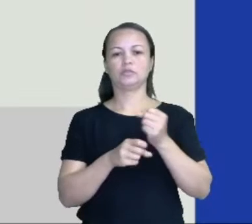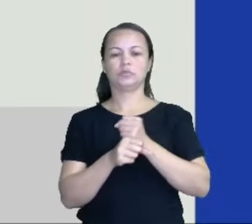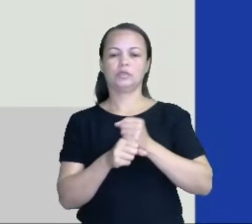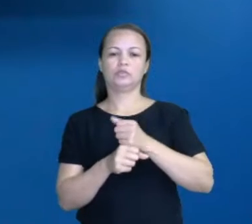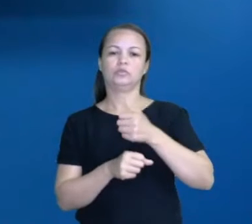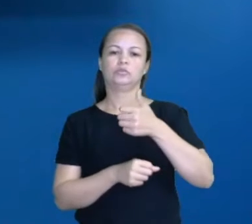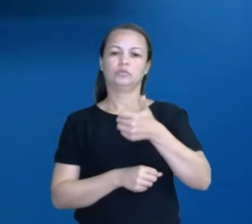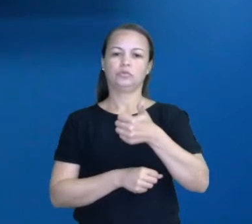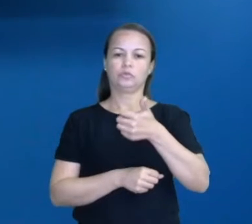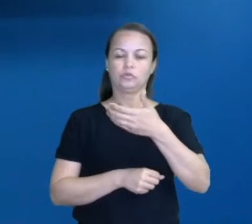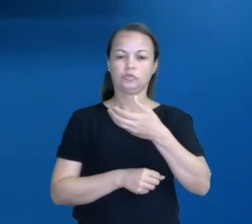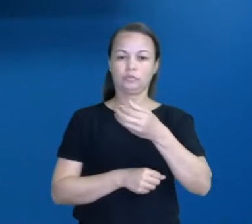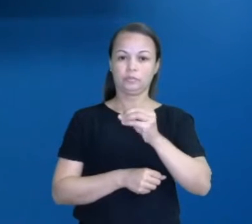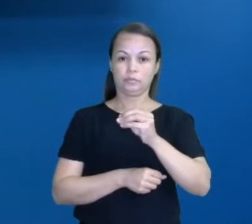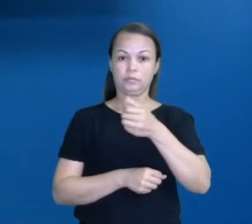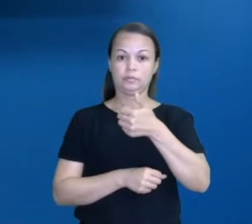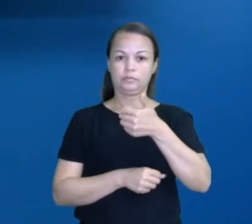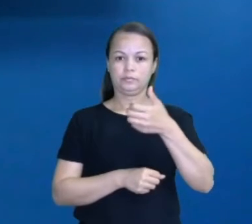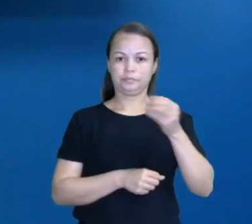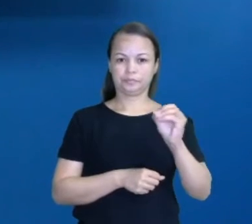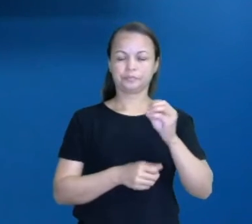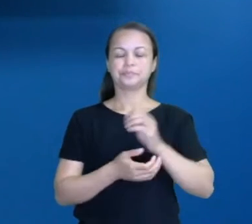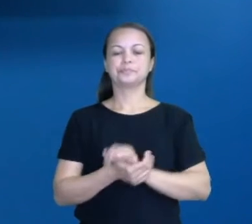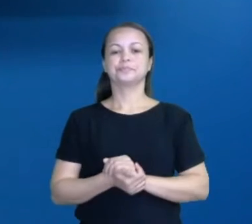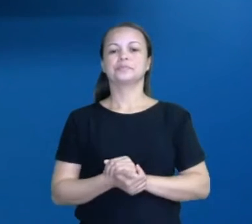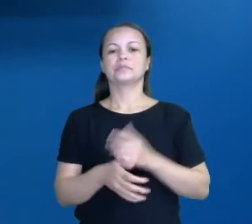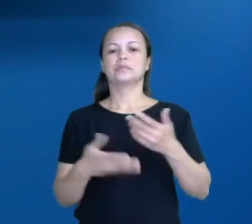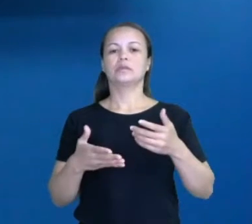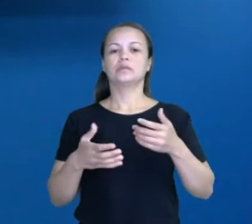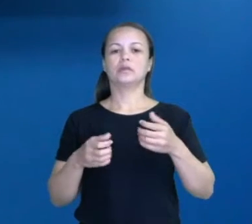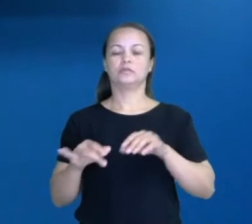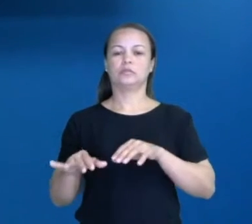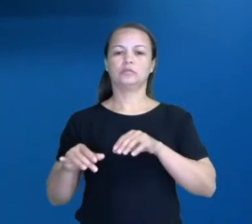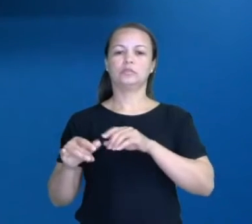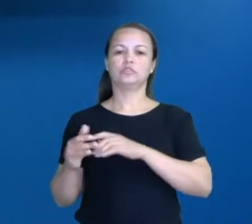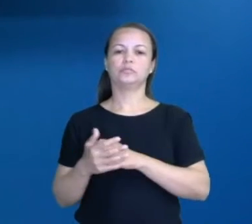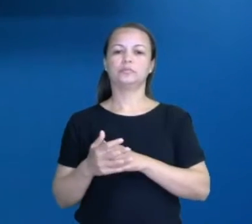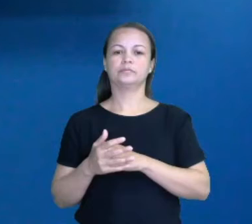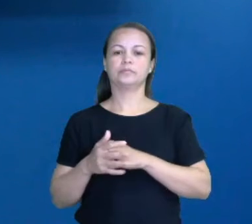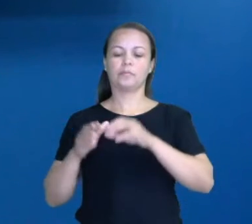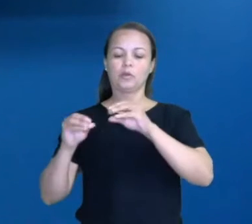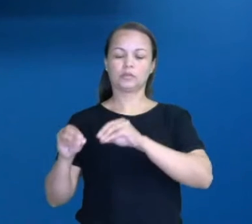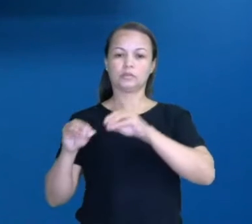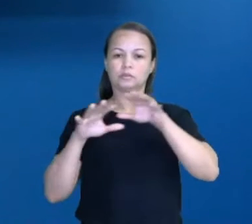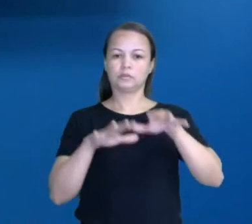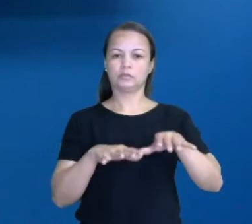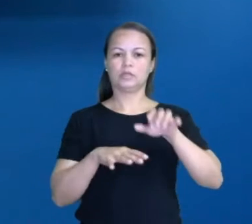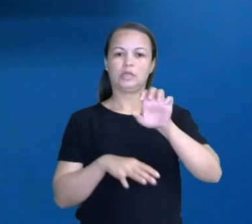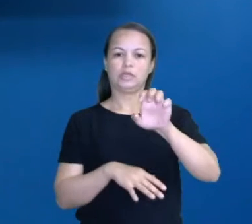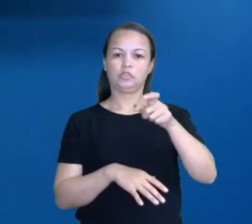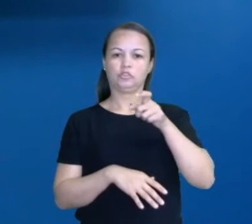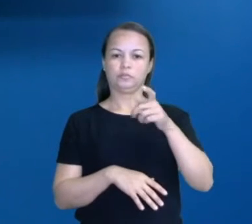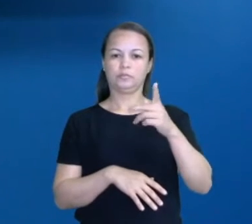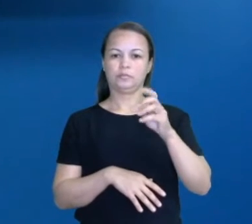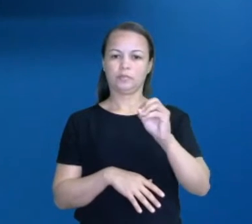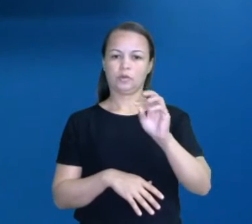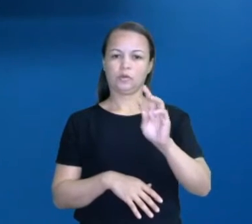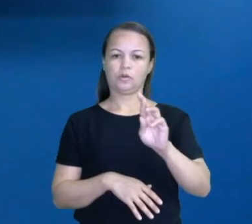em dia de importação e exportação são muito grandes, certo? A troca entre